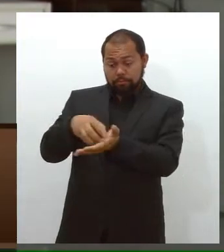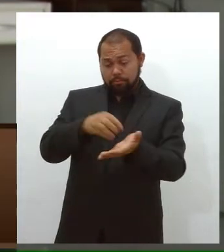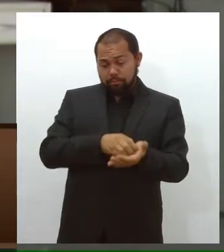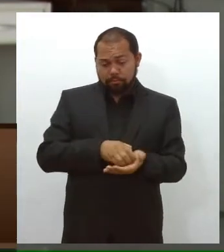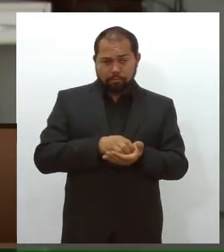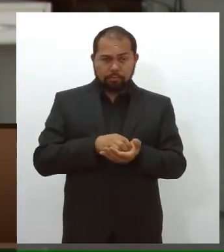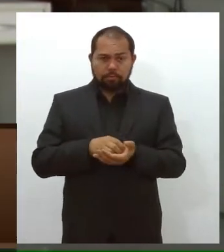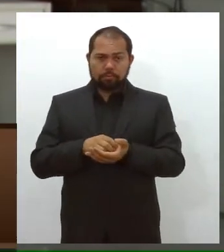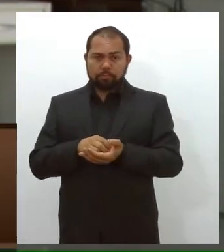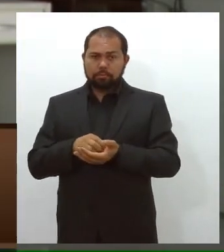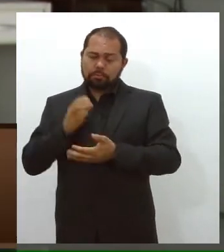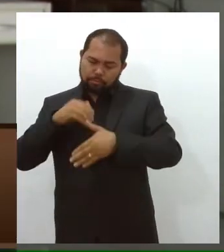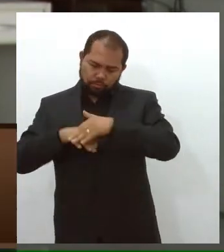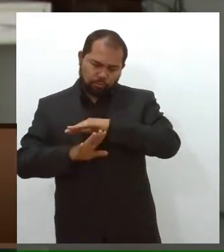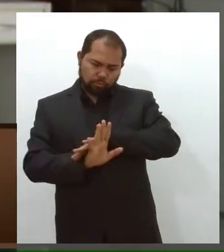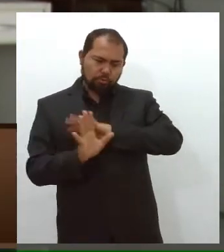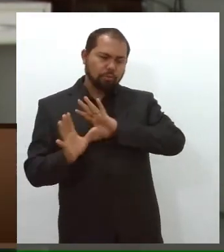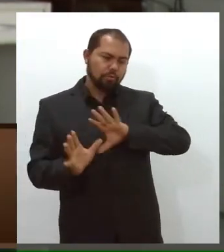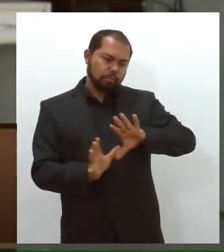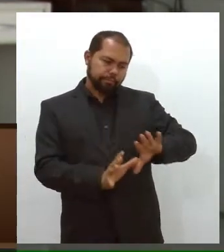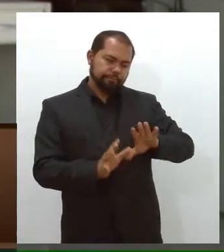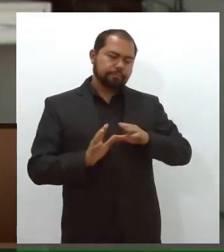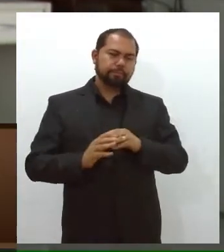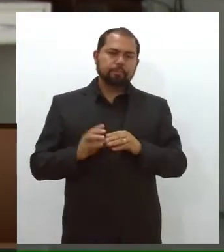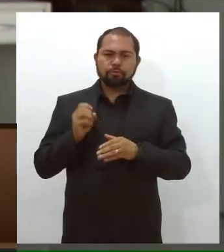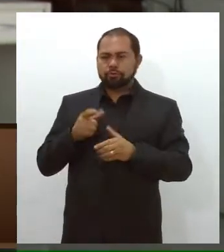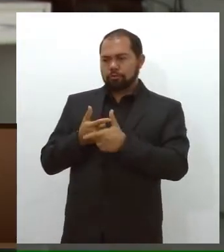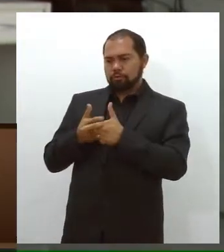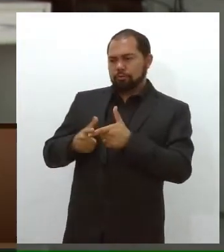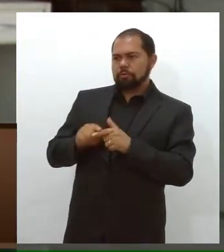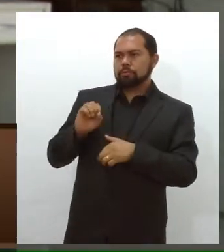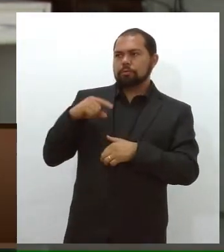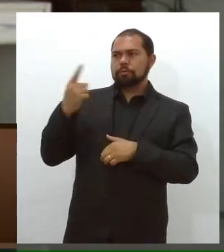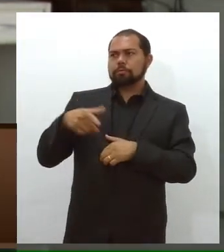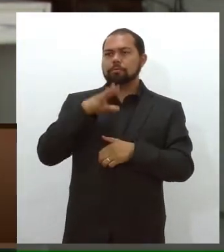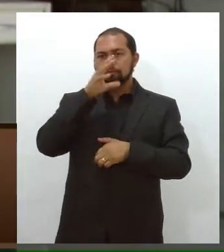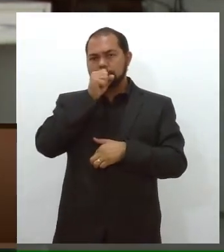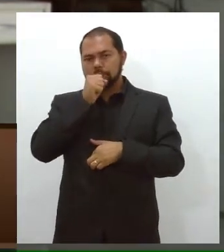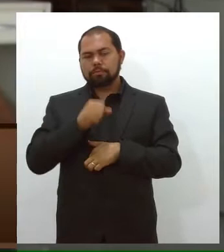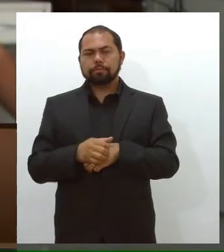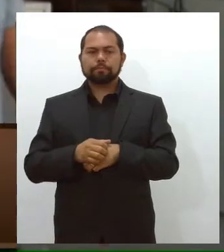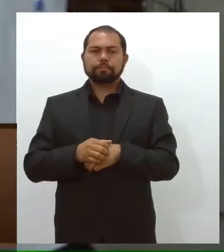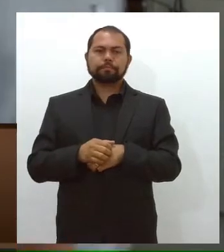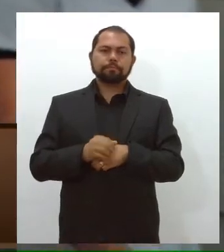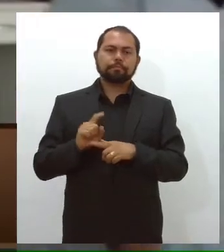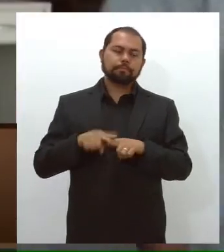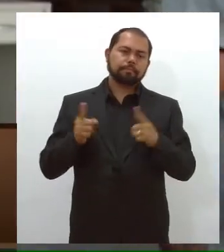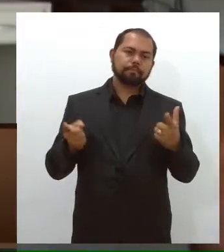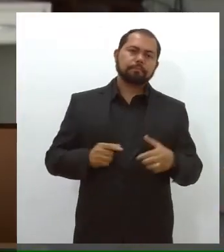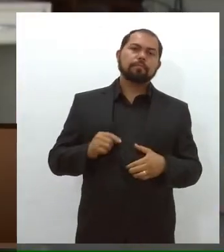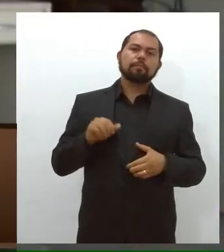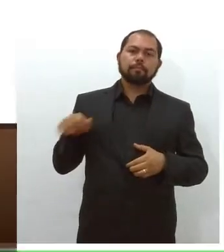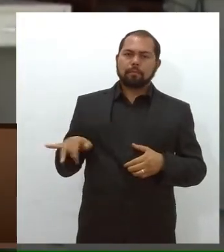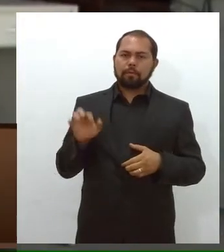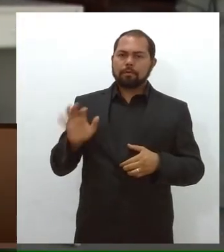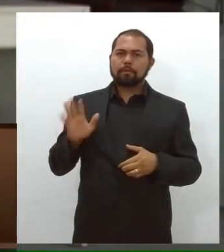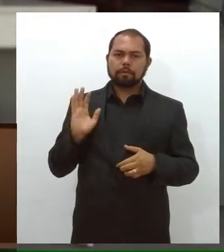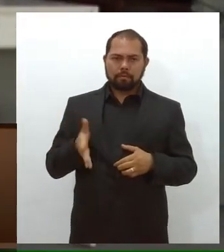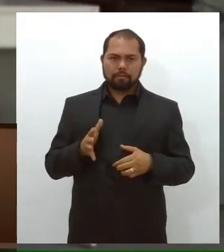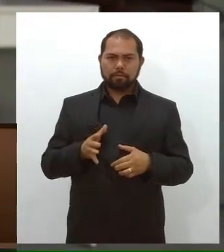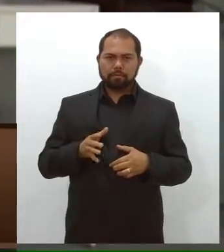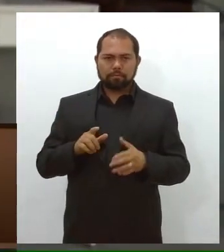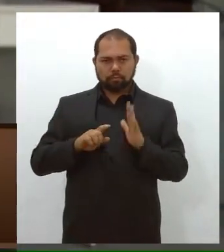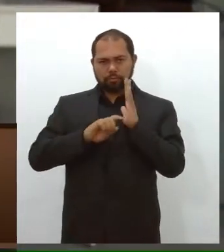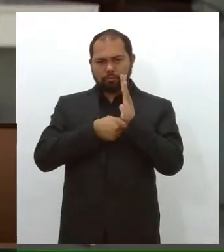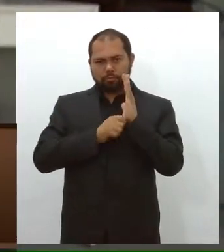a zona acomoda as urnas e só começa a distribuir a partir do sábado. Mas as urnas já saem daqui do TRE todas lacradas. Os programas